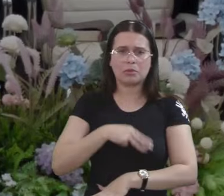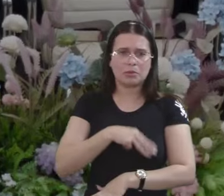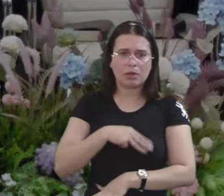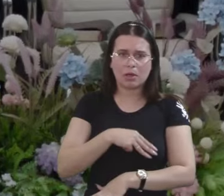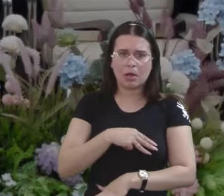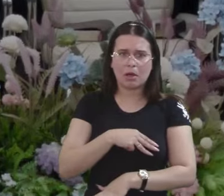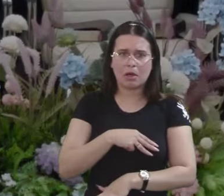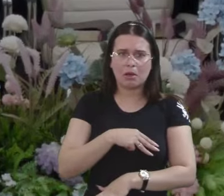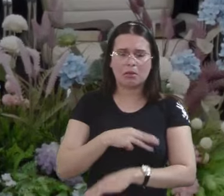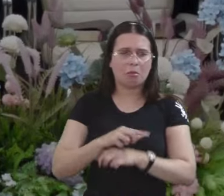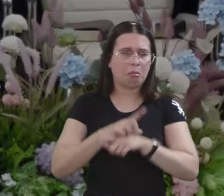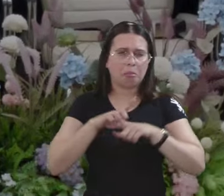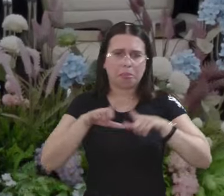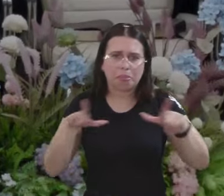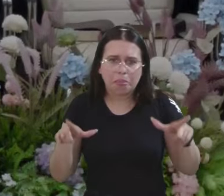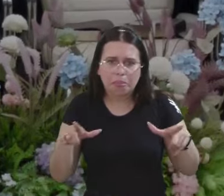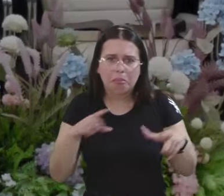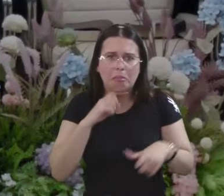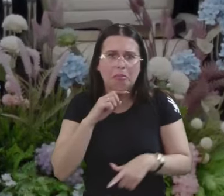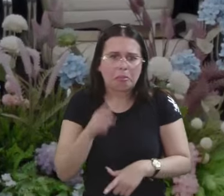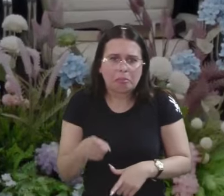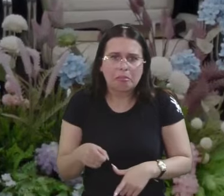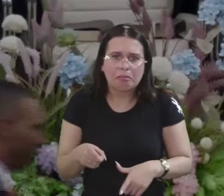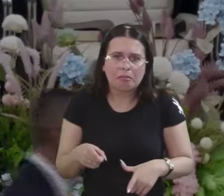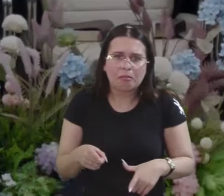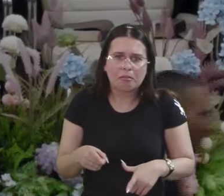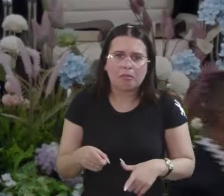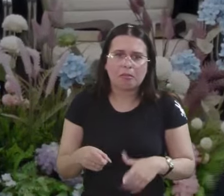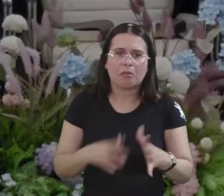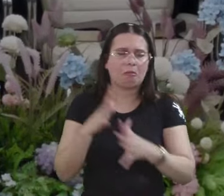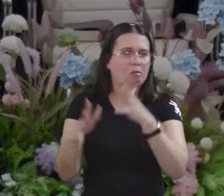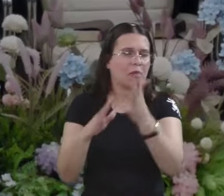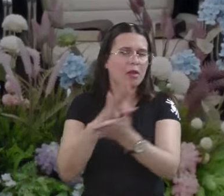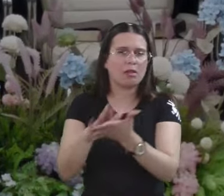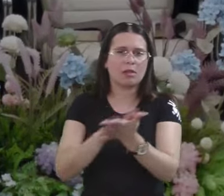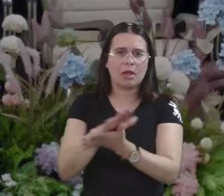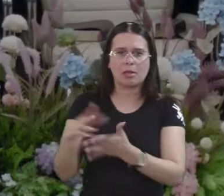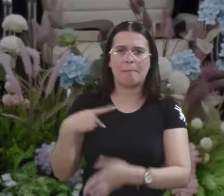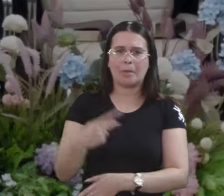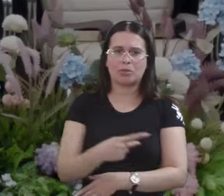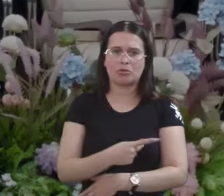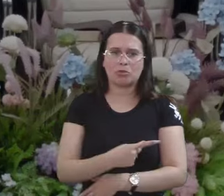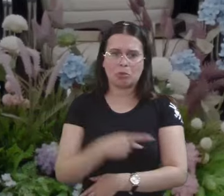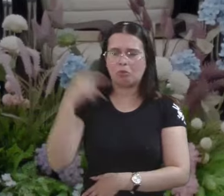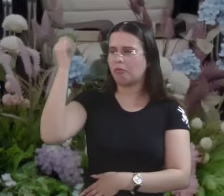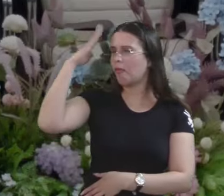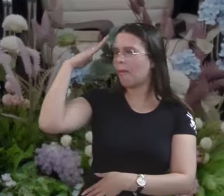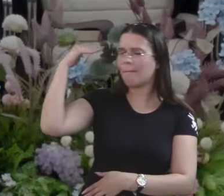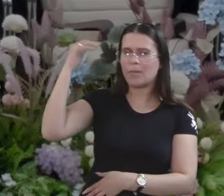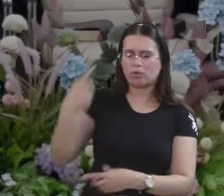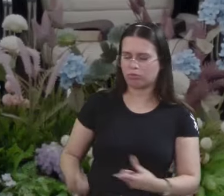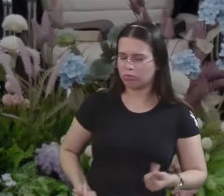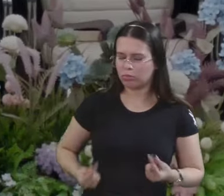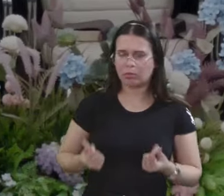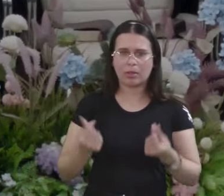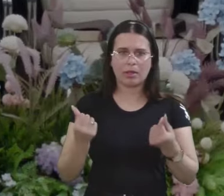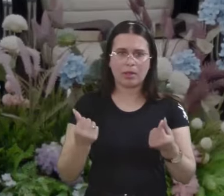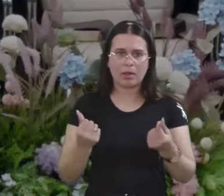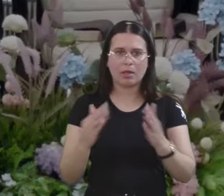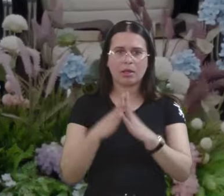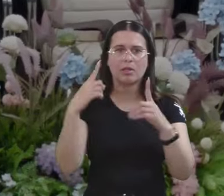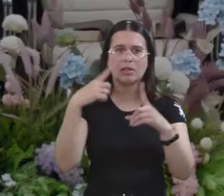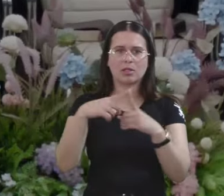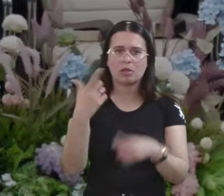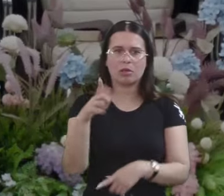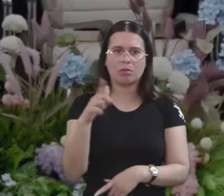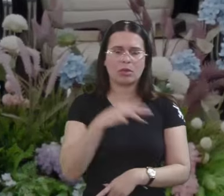fala nada. A igreja não tem um missionário, pastores riquíssimos, milionários. A igreja não tem um